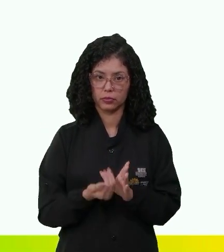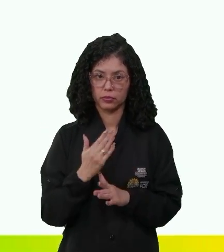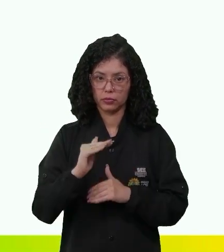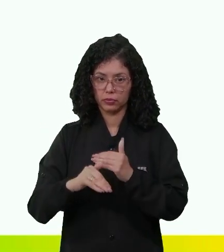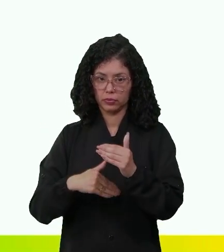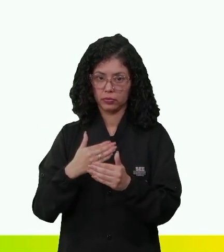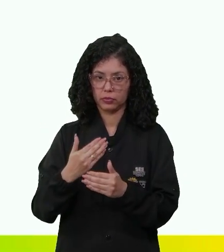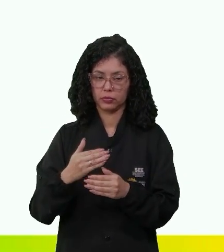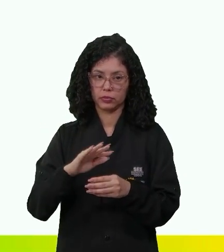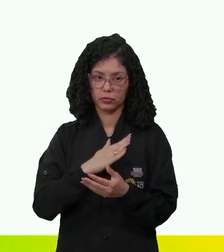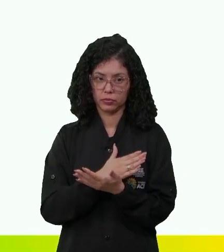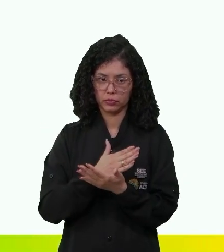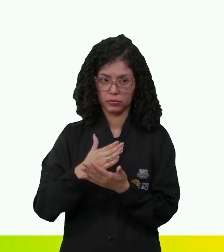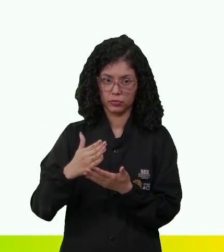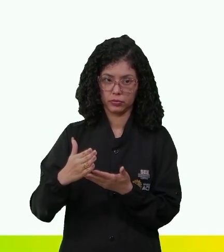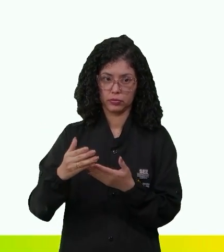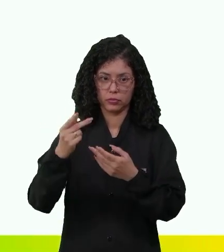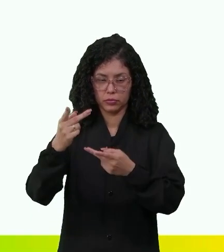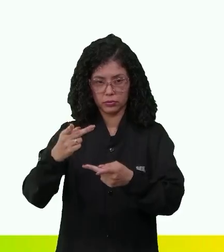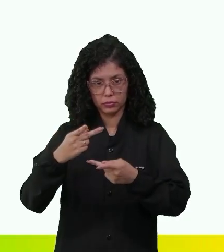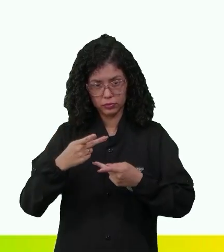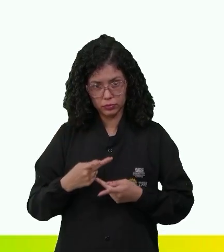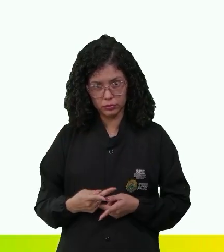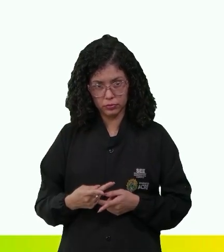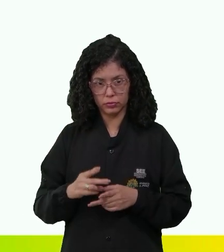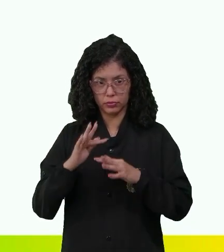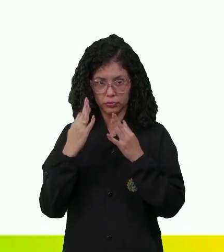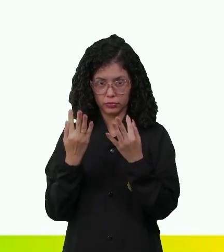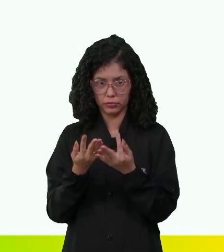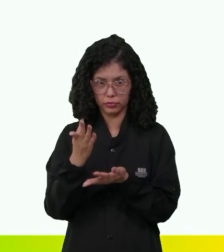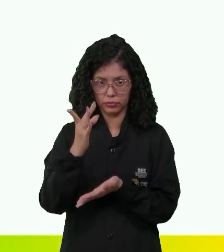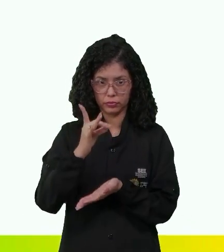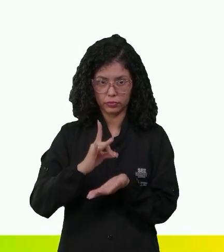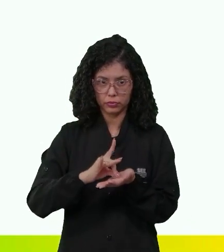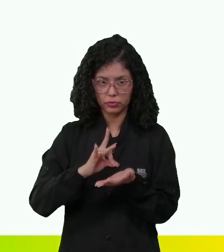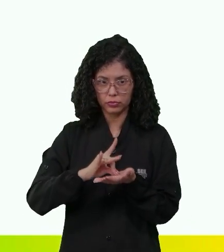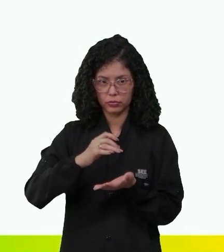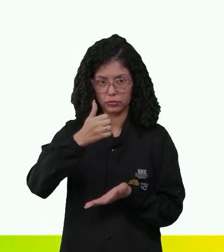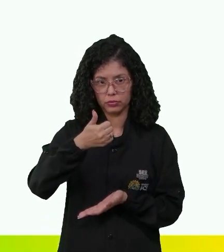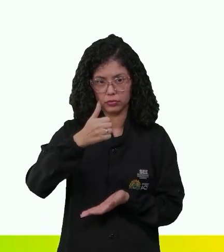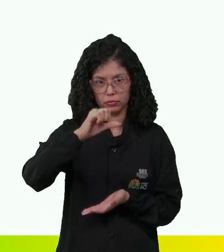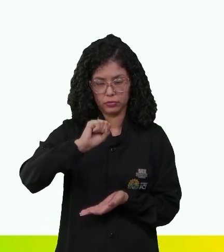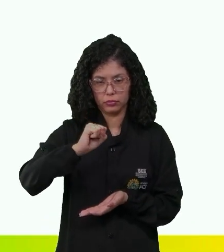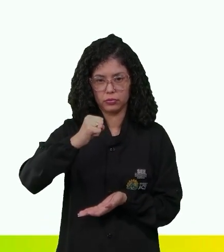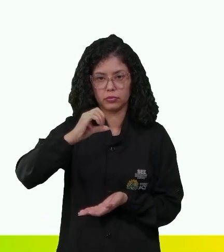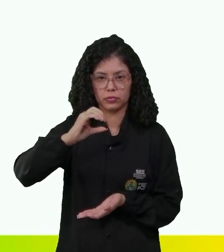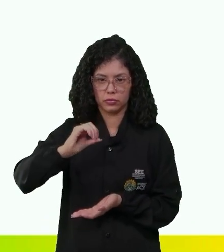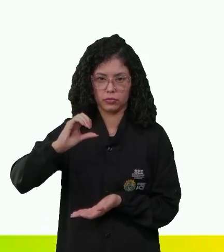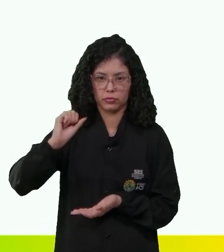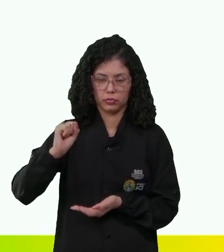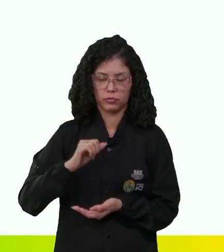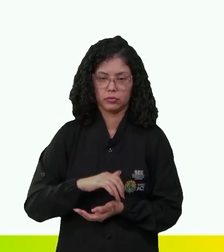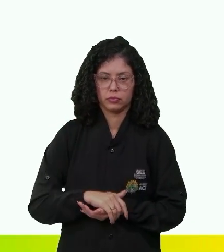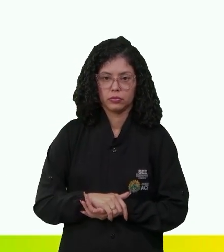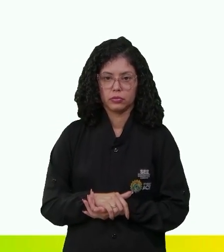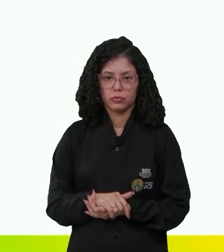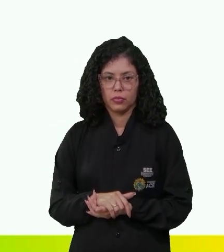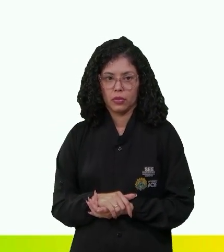um processo complexo, que iniciou com a vinda da família real em